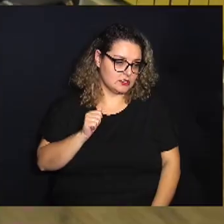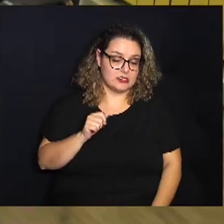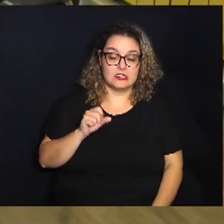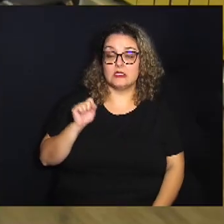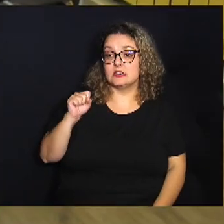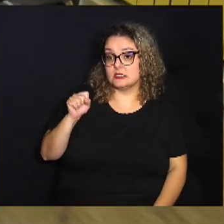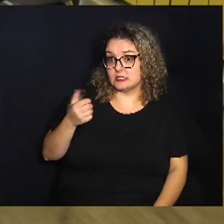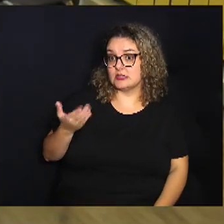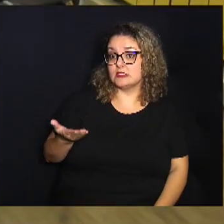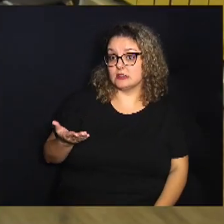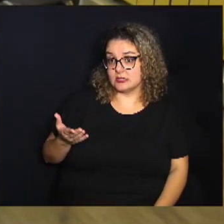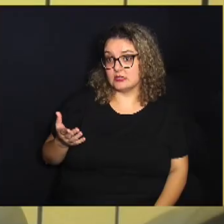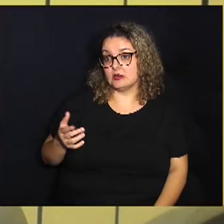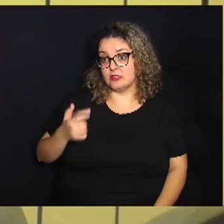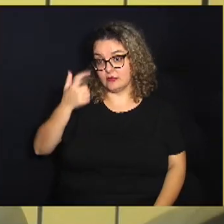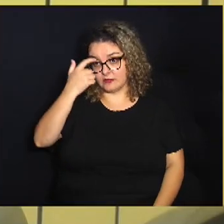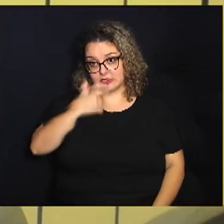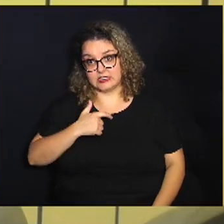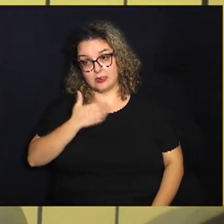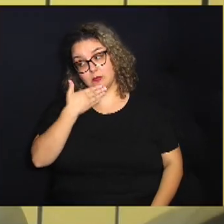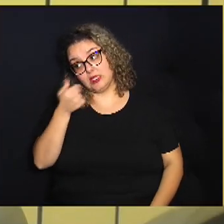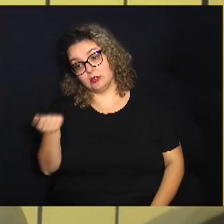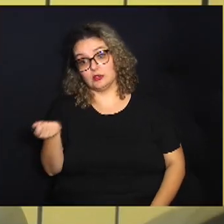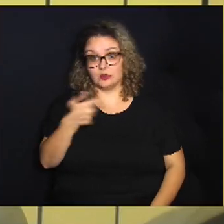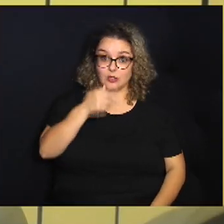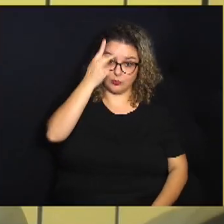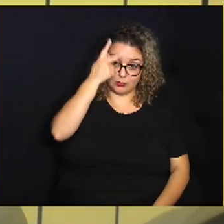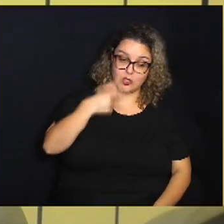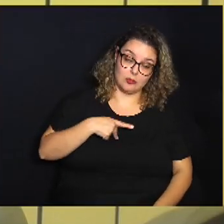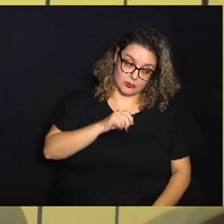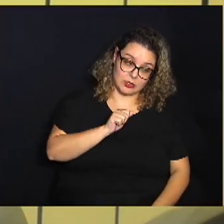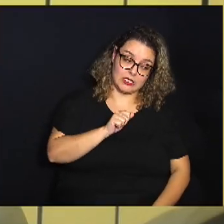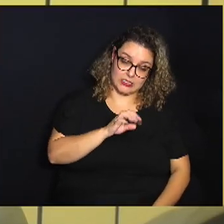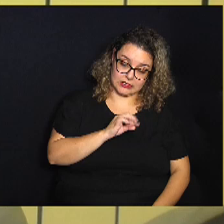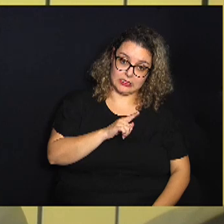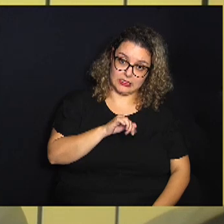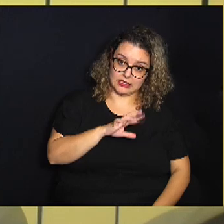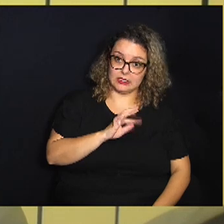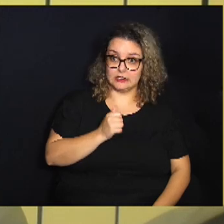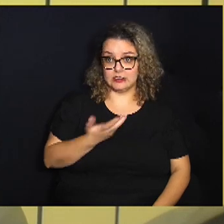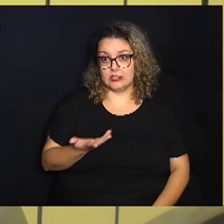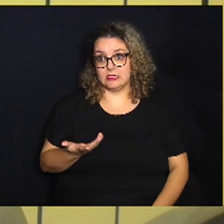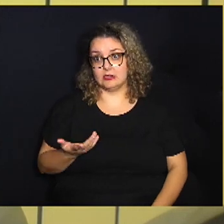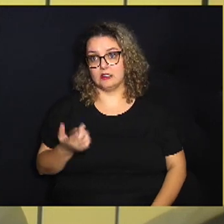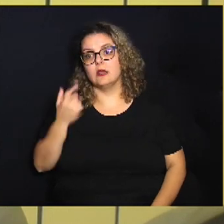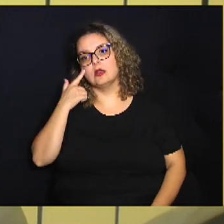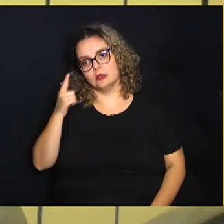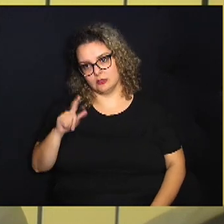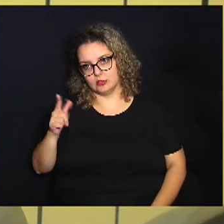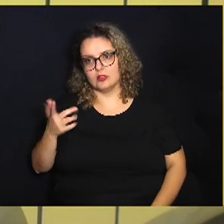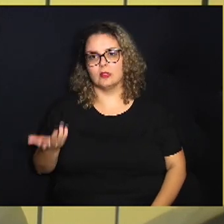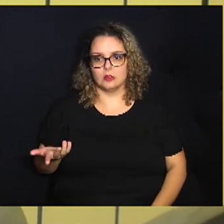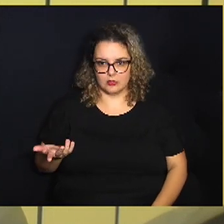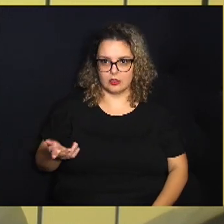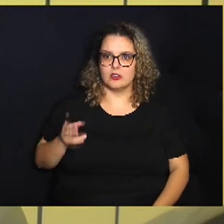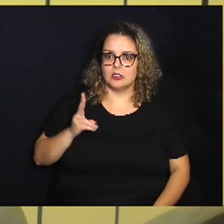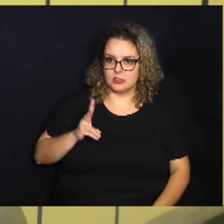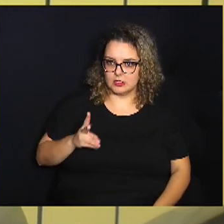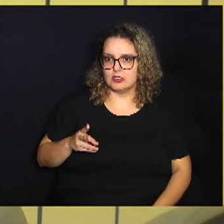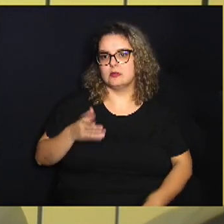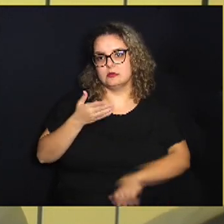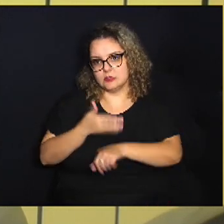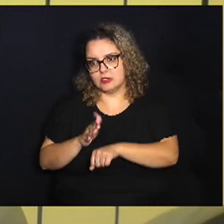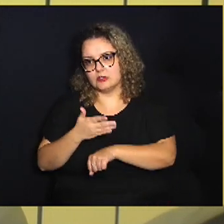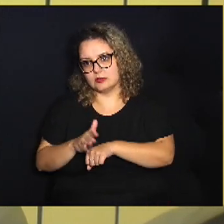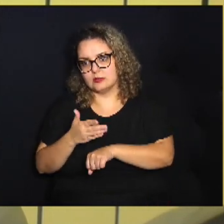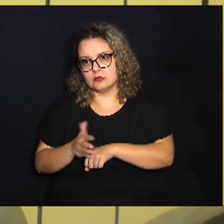É, então, você tem que estar mais bem condicionado do que o atleta. Então, você não pode ter muito essa... Lógico, né? Tem que sempre se manter treinando,